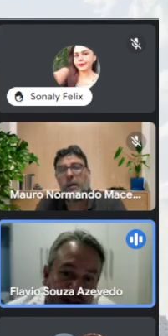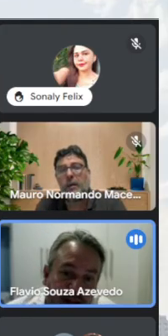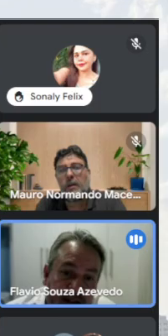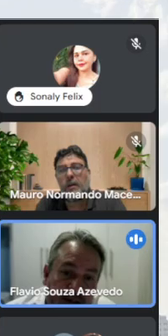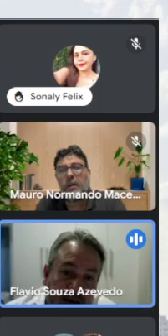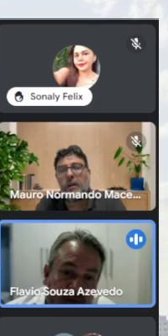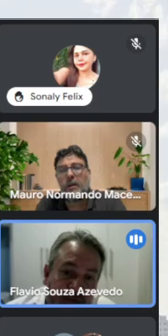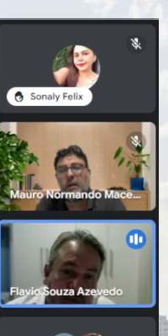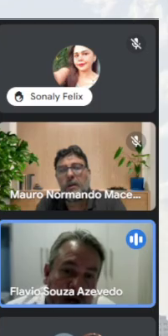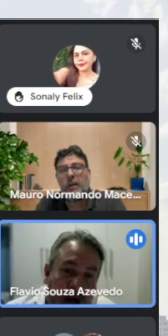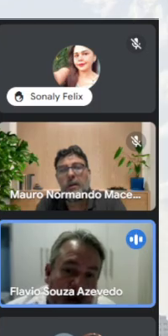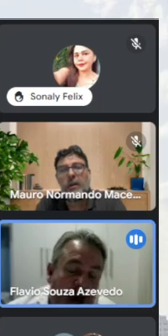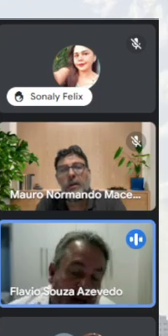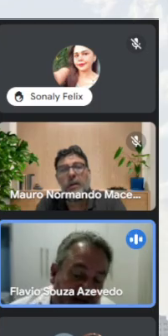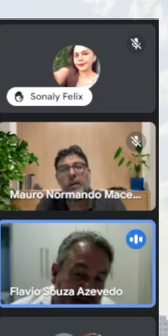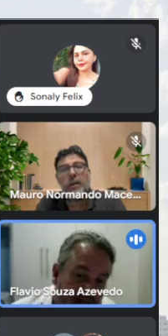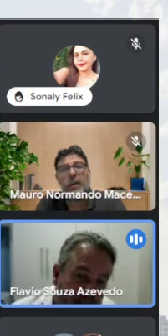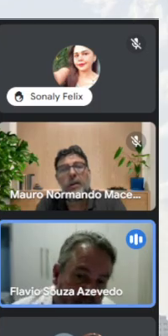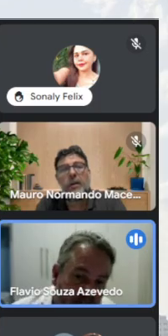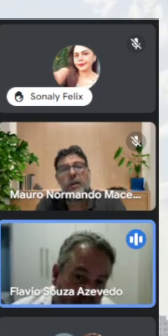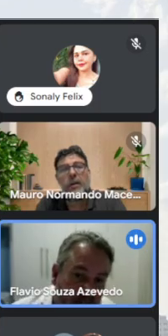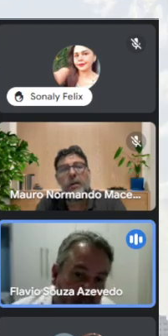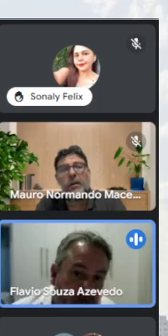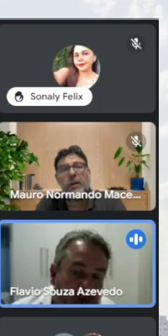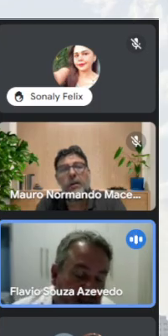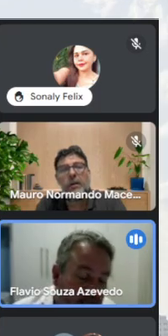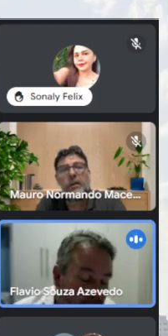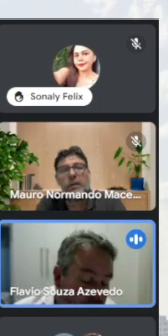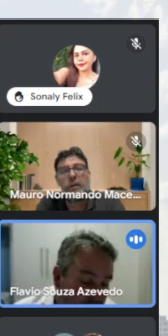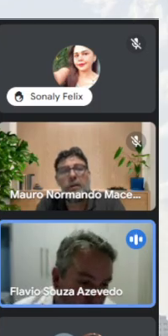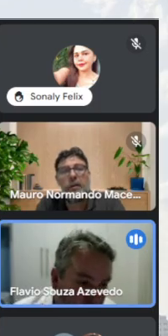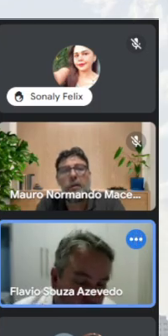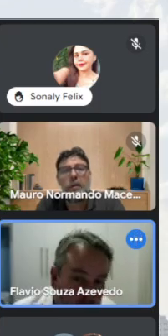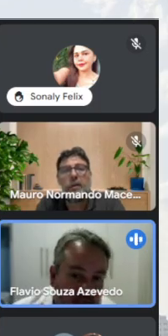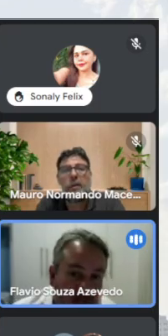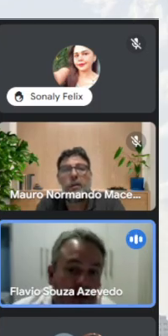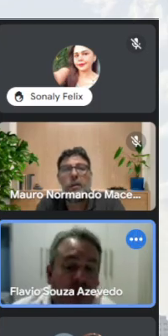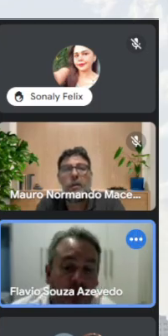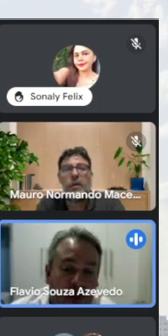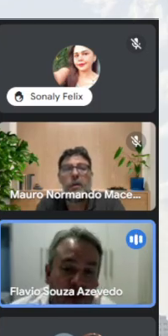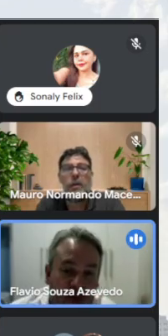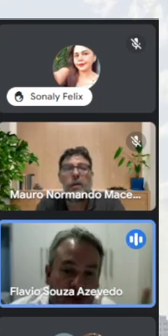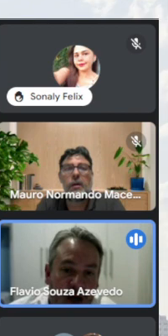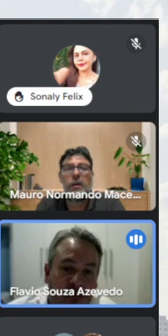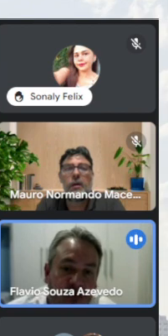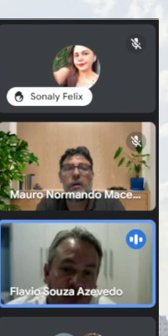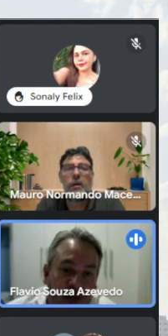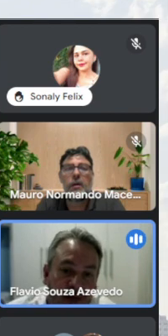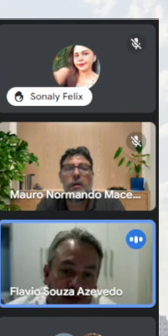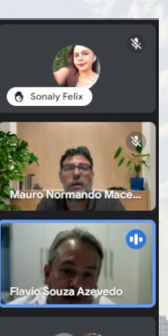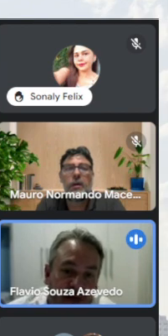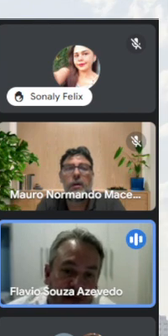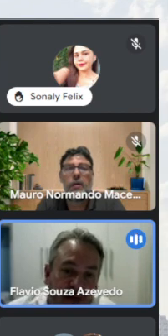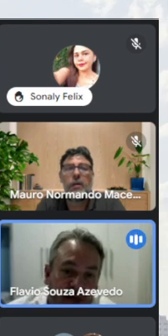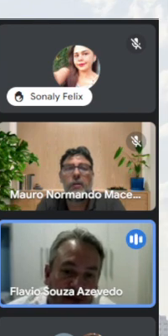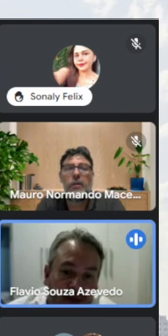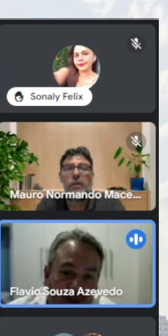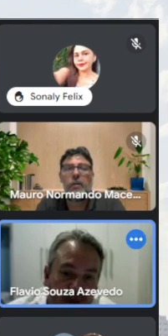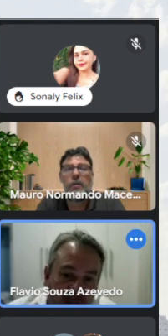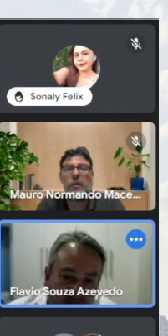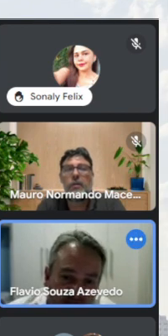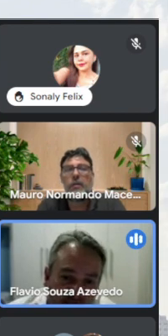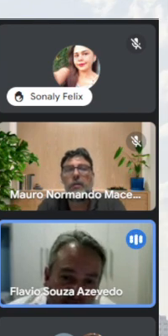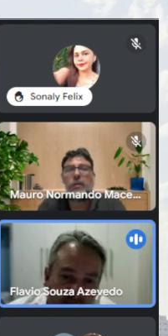modo, do Rio Cafubá, a eficiência prevista era em torno de 70%. Por quê? Porque eles tinham área suficiente, né? Se você vê aqui